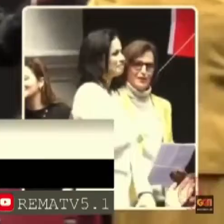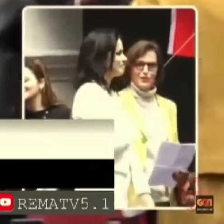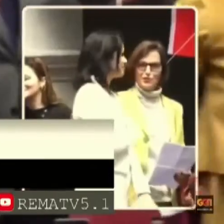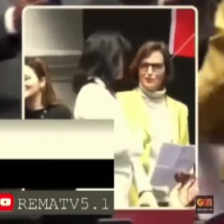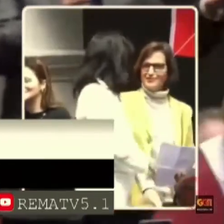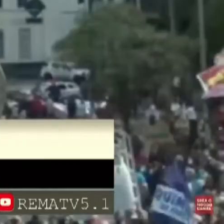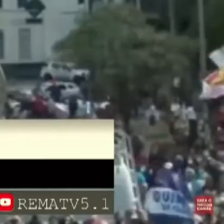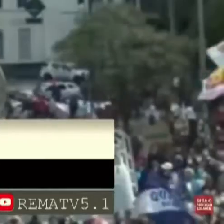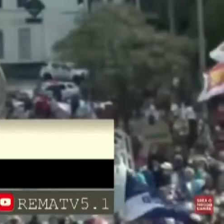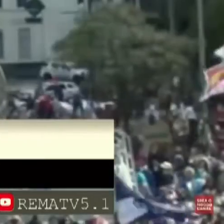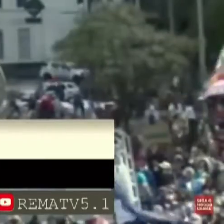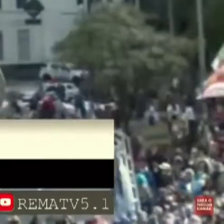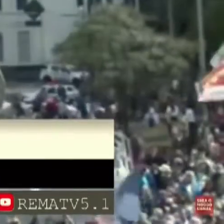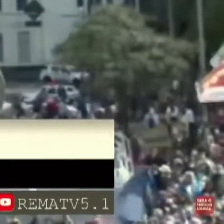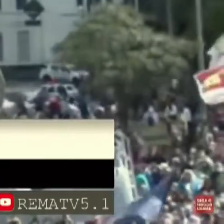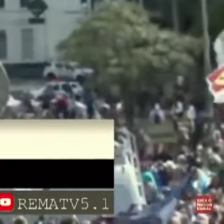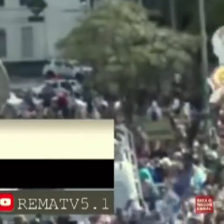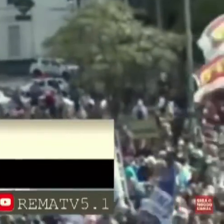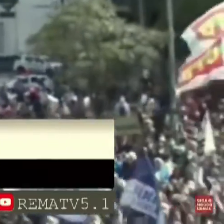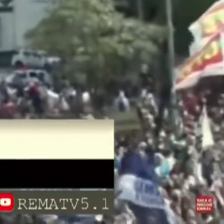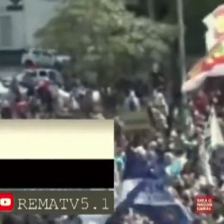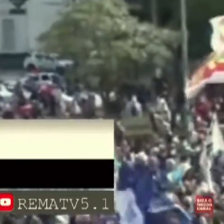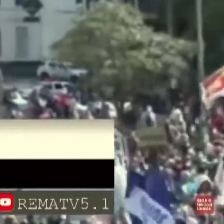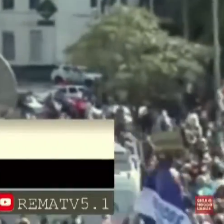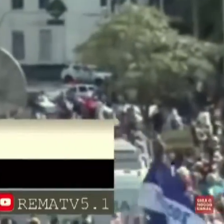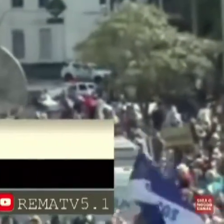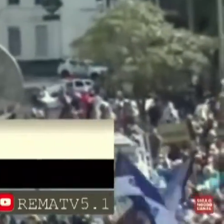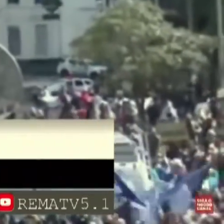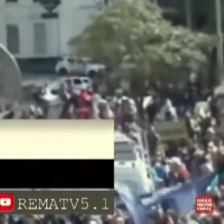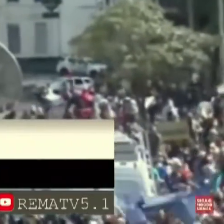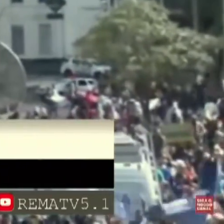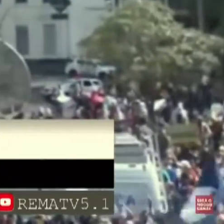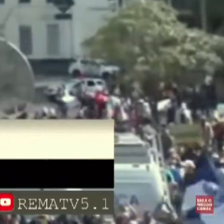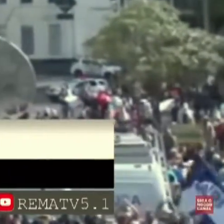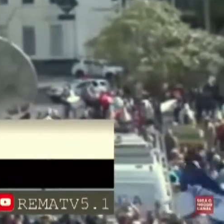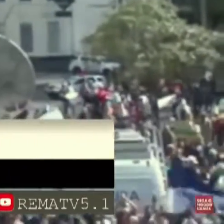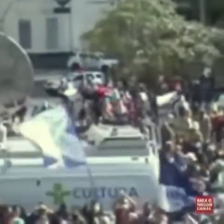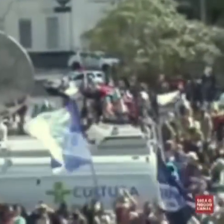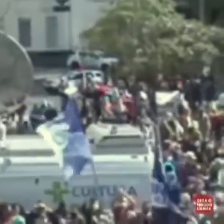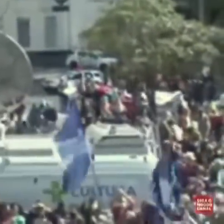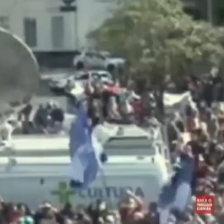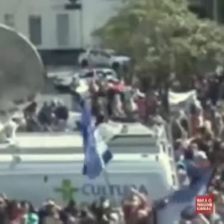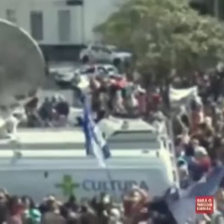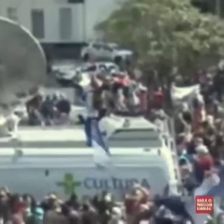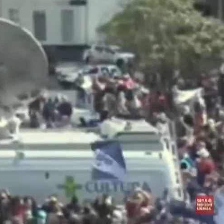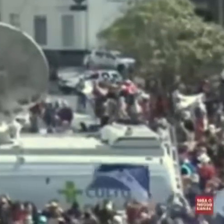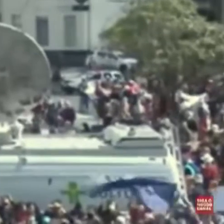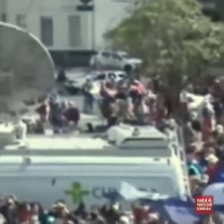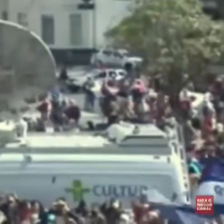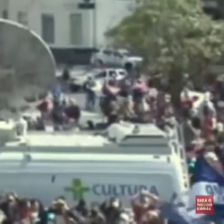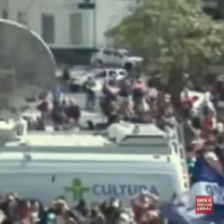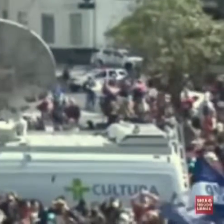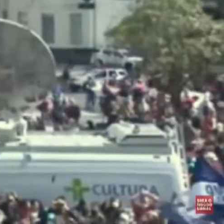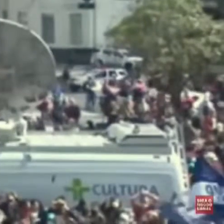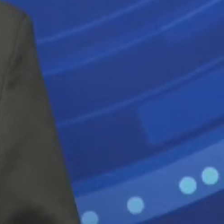respectivas campanhas políticas, onde negam o uso eleitoreiro de eventos em campanhas.